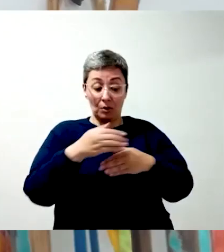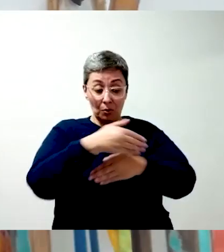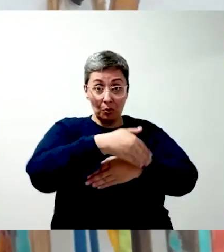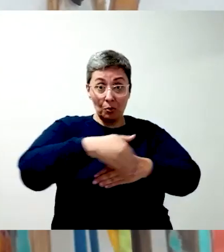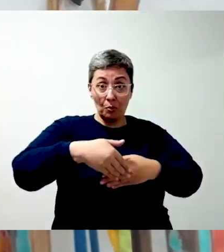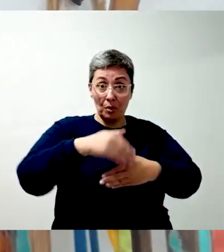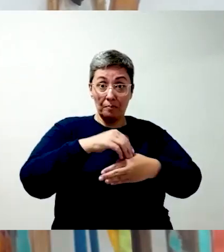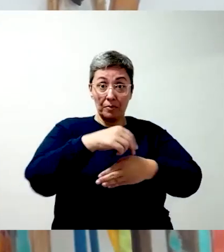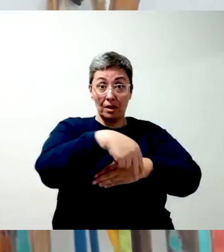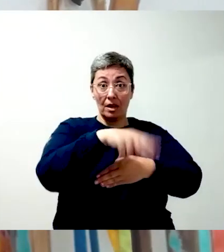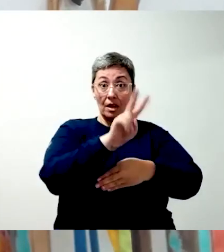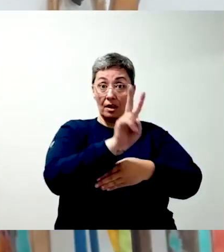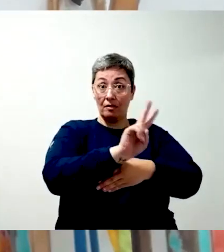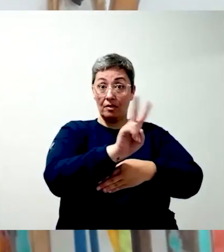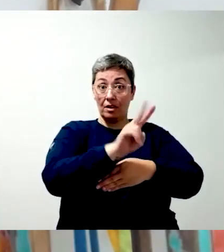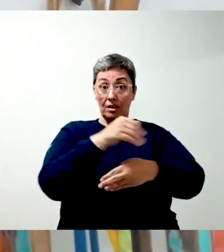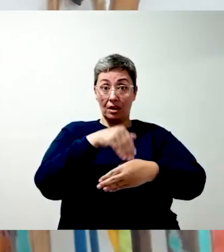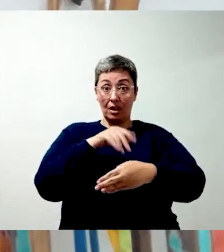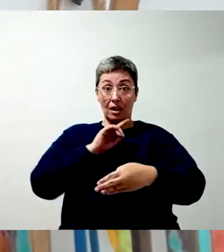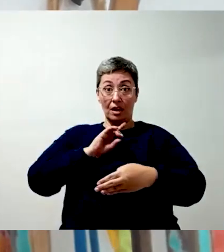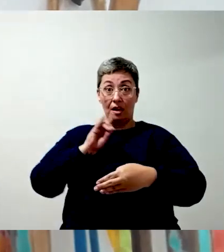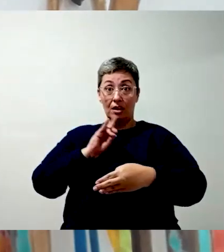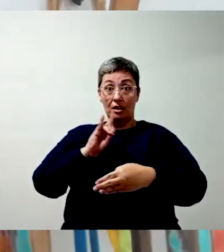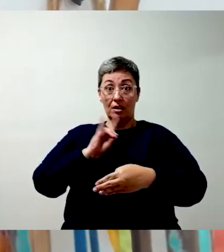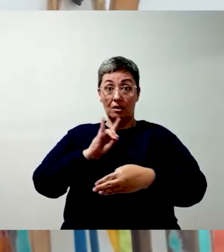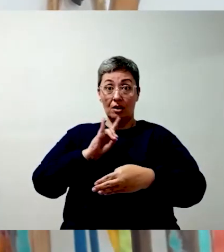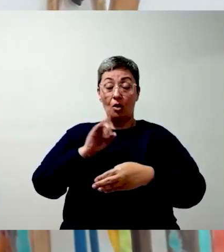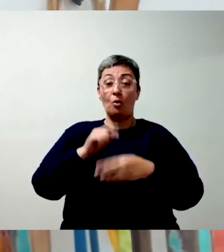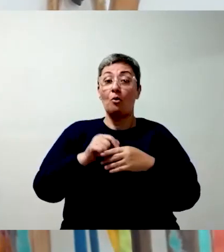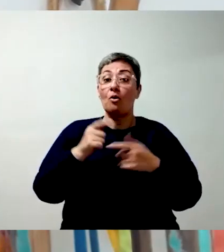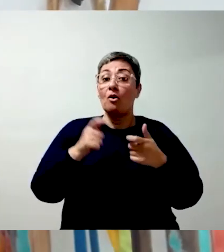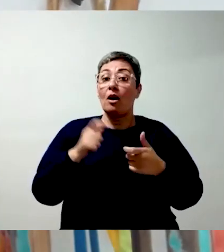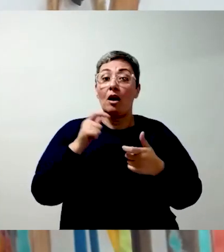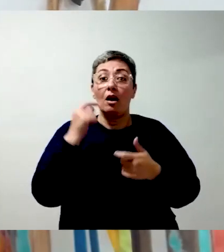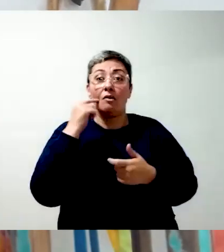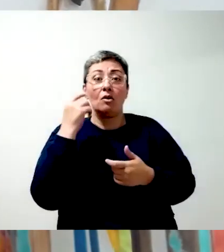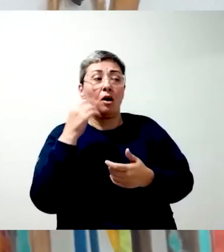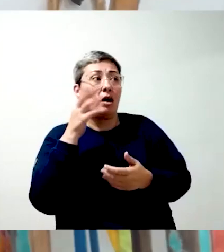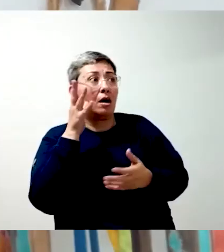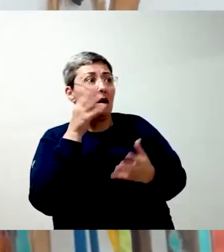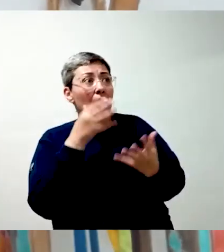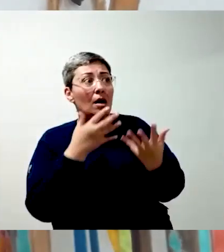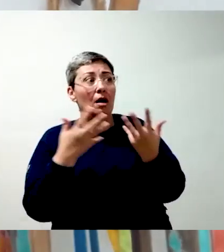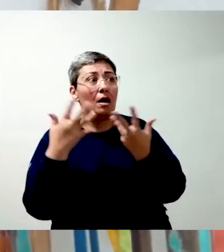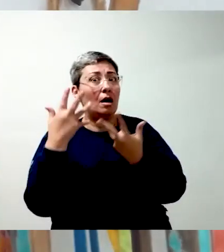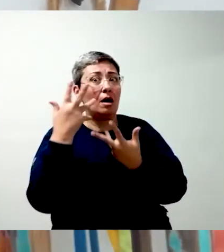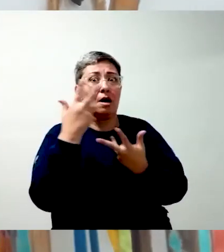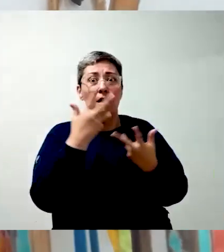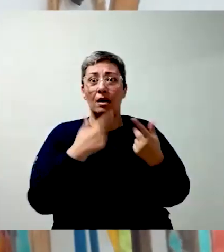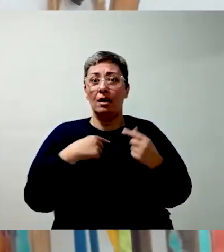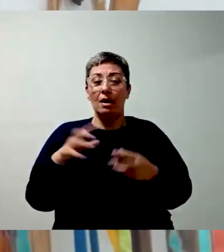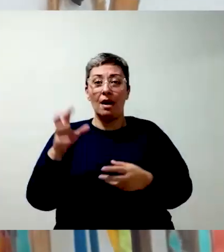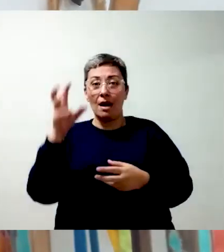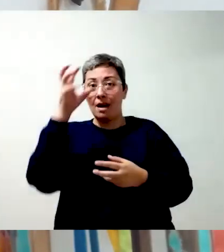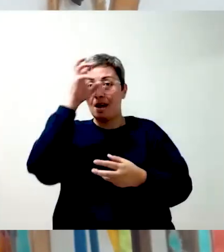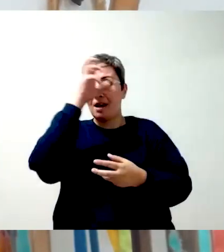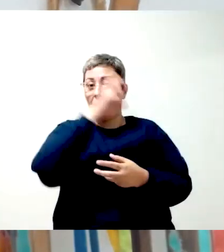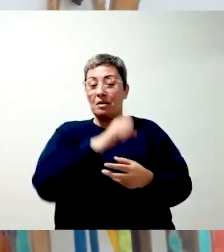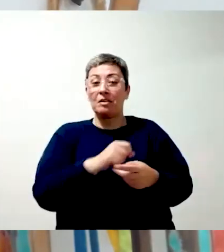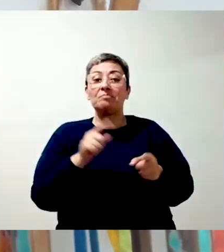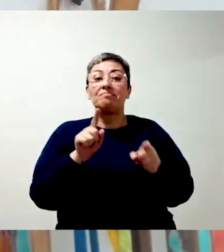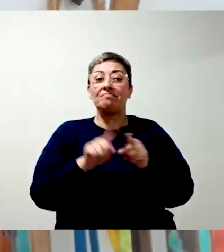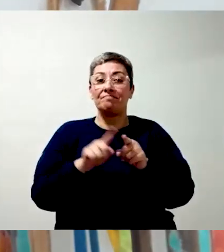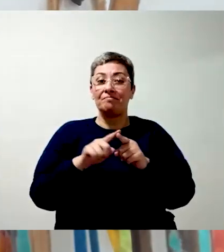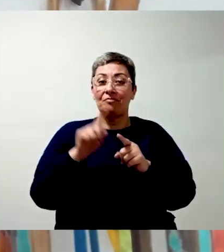a fronteira da Venezuela com a Colômbia, onde ficou encantado, a aprendeu